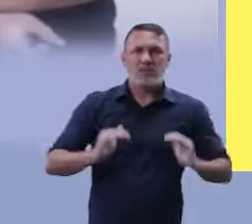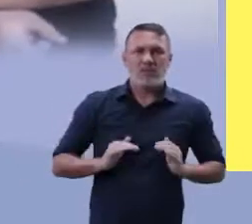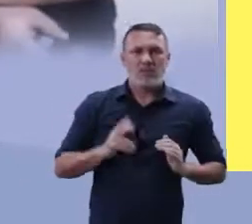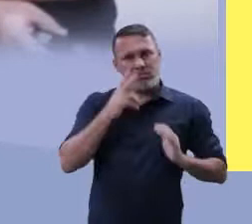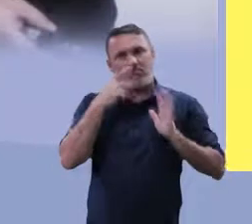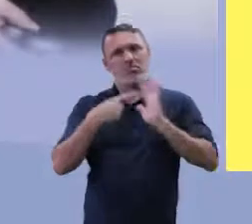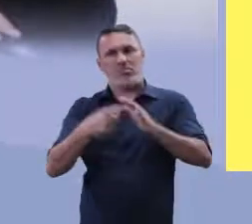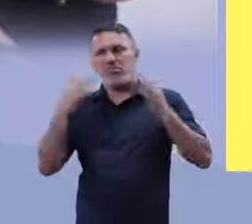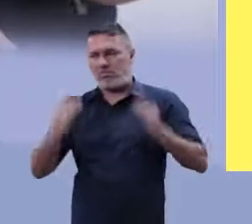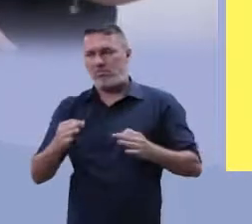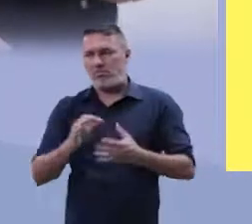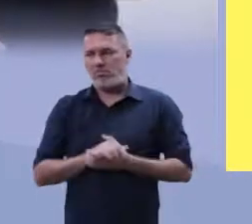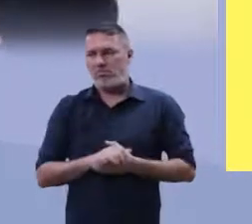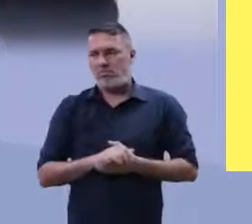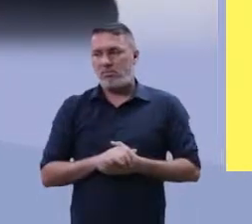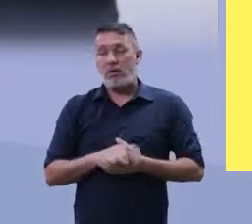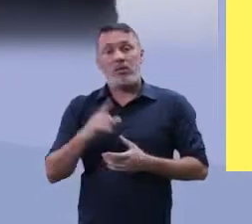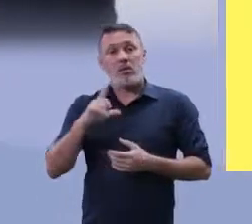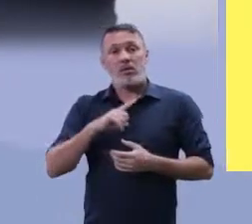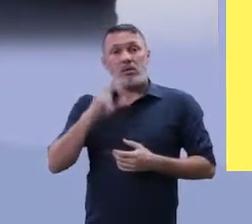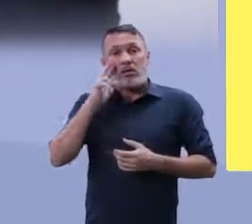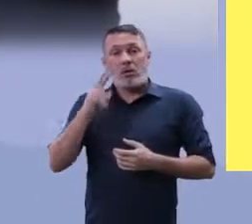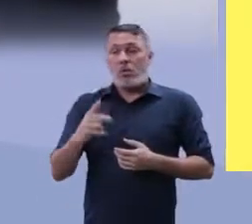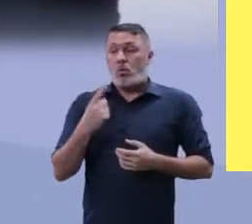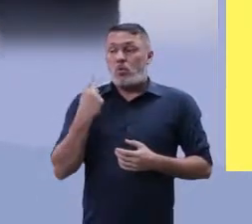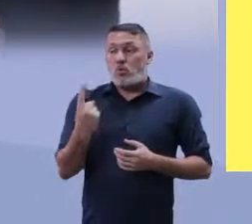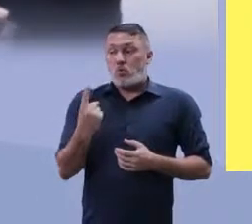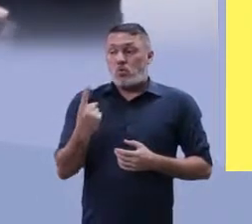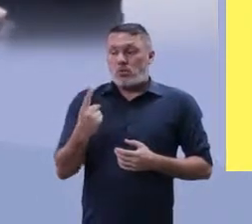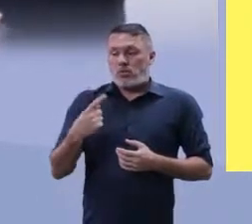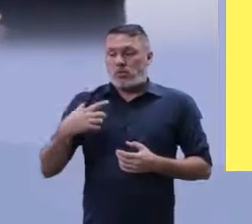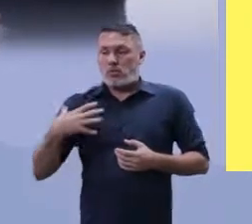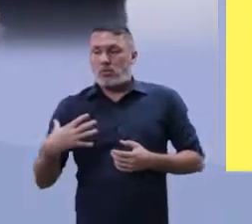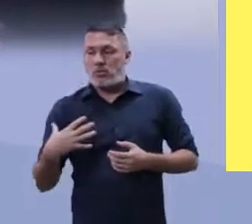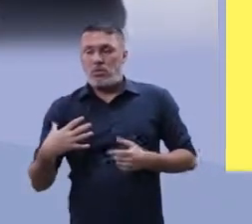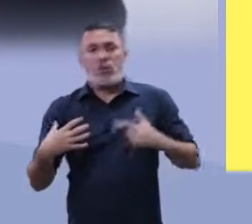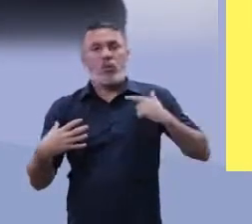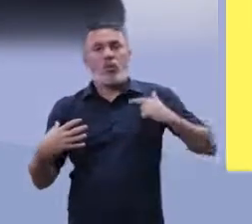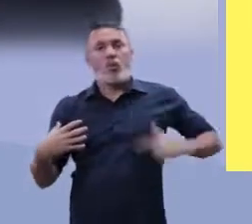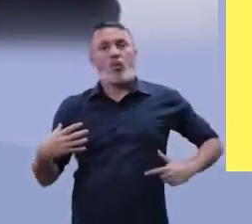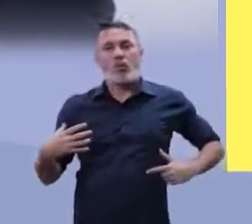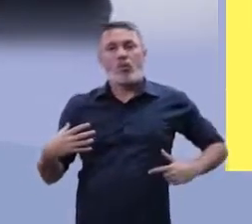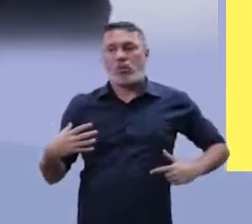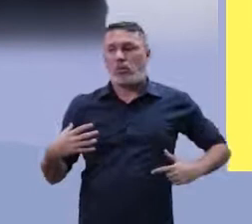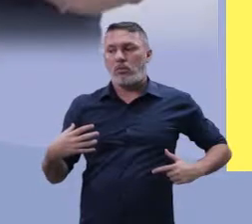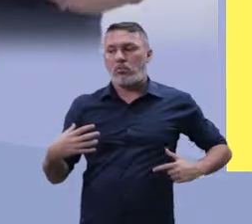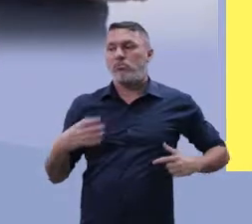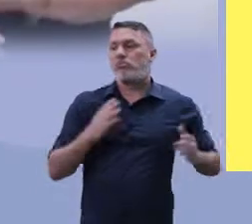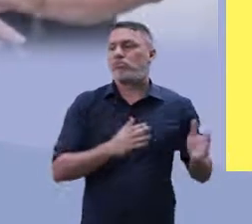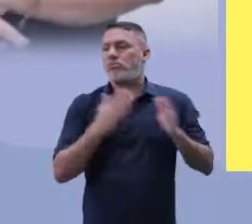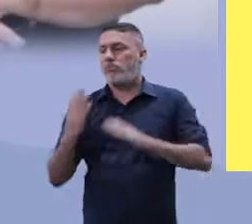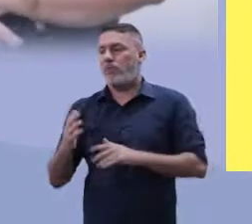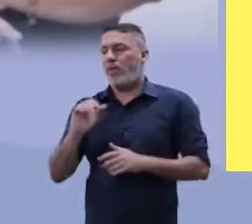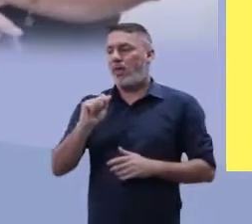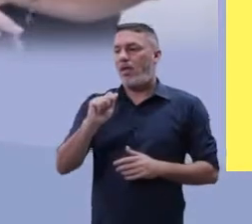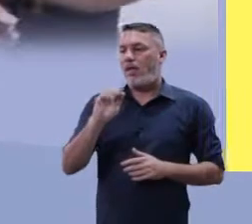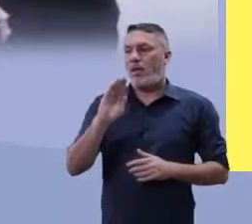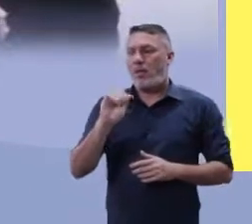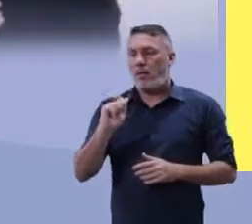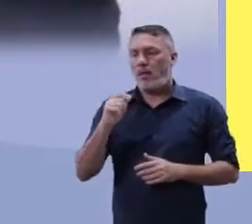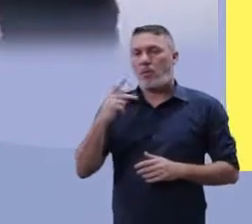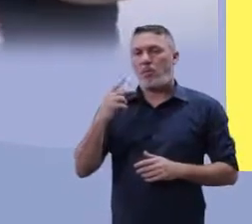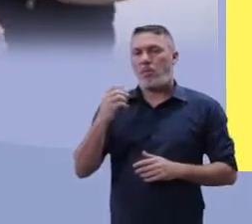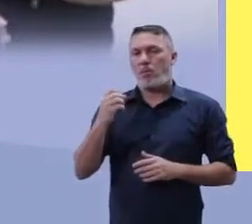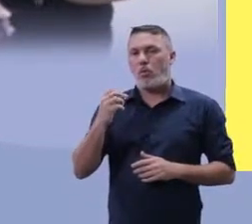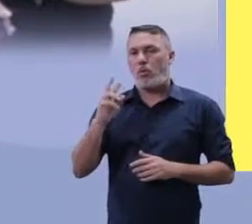mim. Ela que tem um único seio aqui e que não apresenta o outro. E a Baporu?